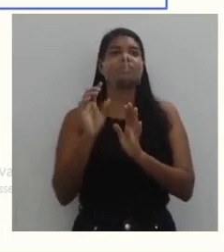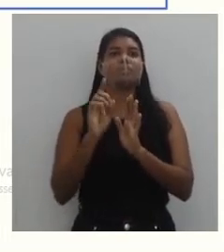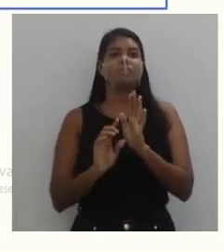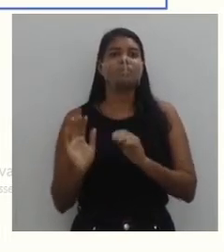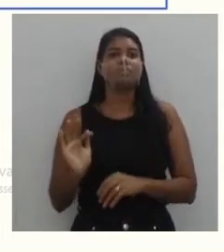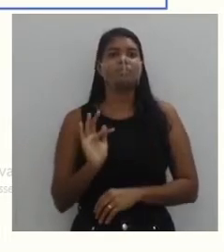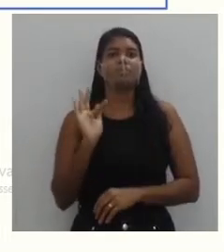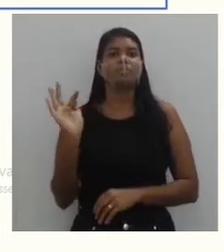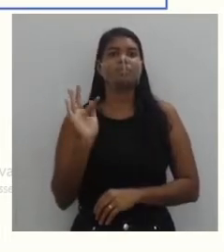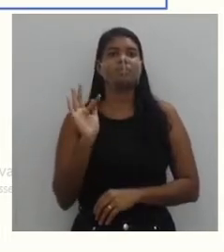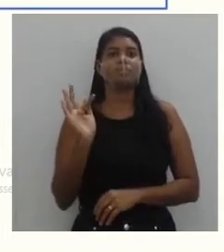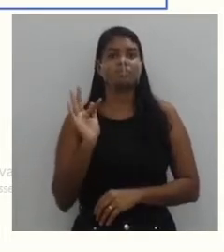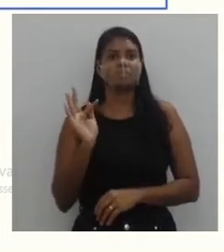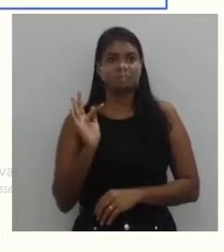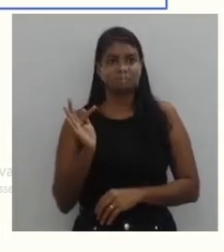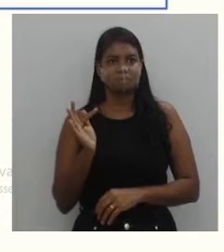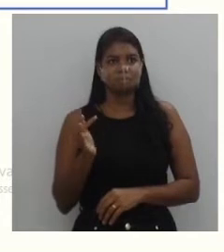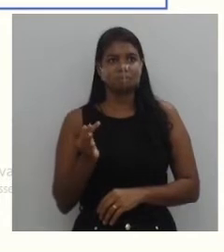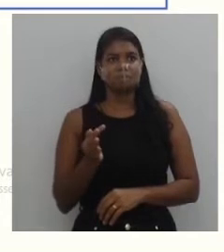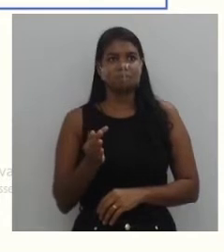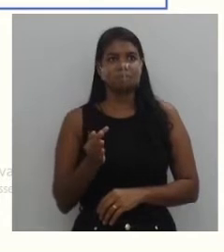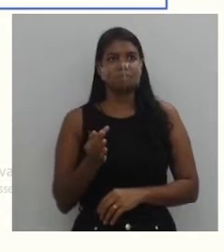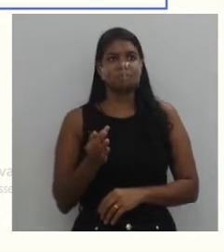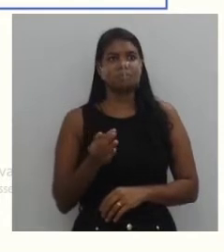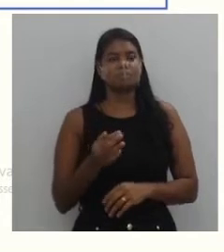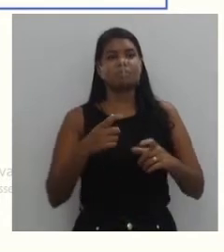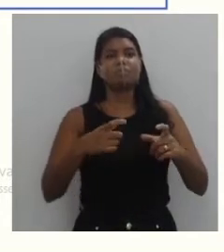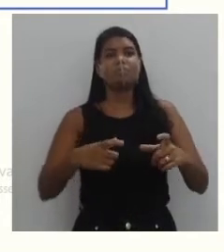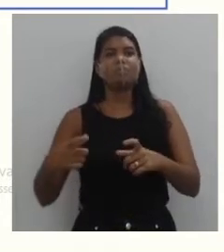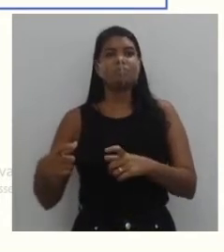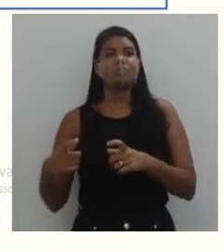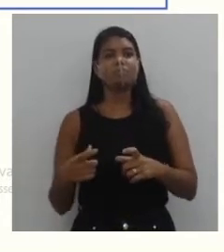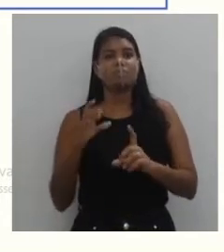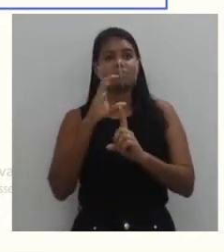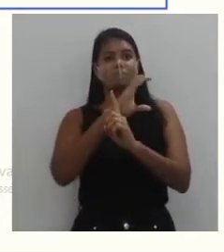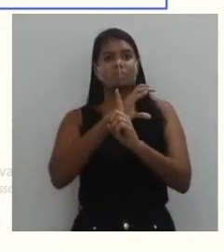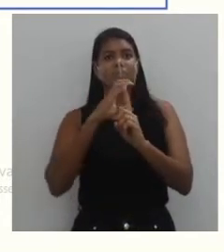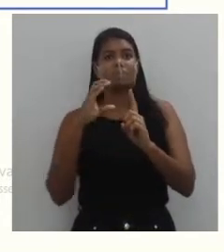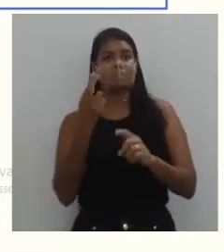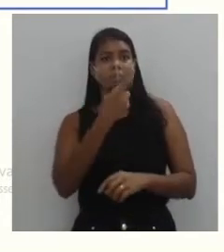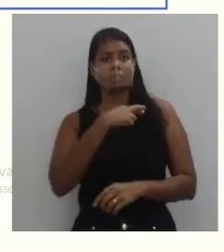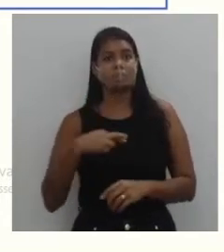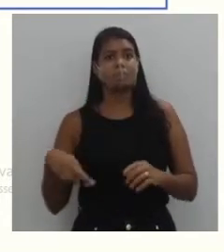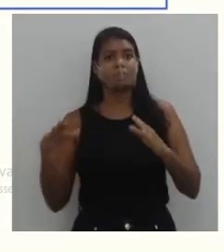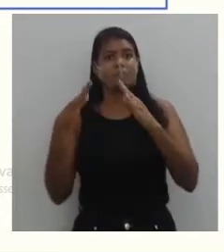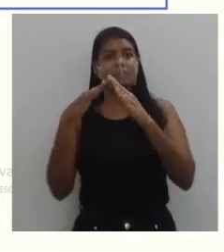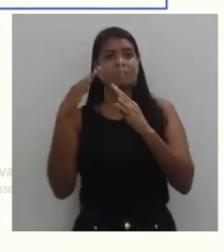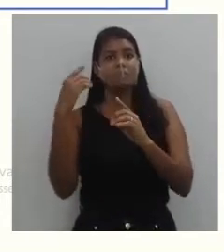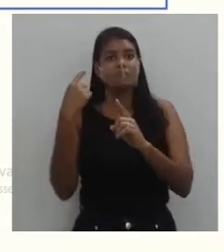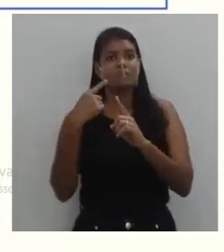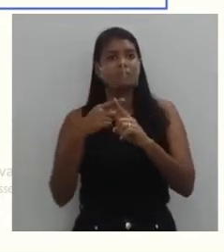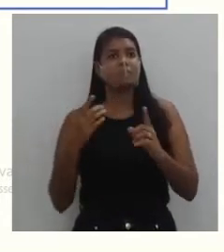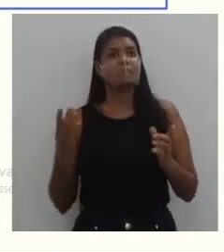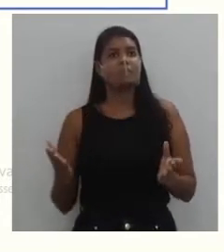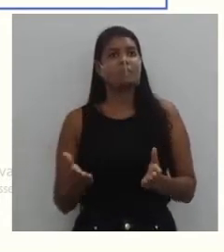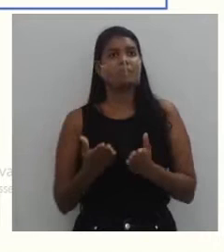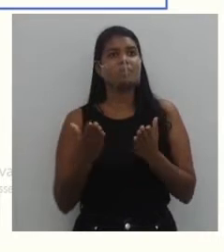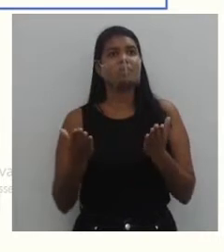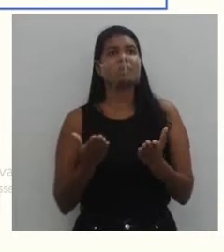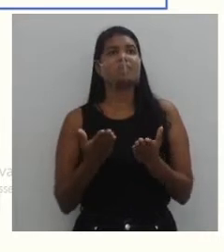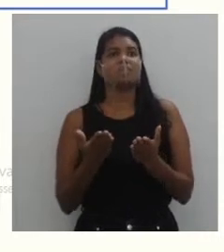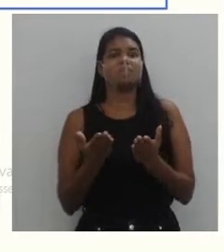ao Distrito Federal e aos municípios, estabelecer cultos religiosos ou igreja,